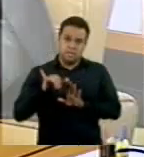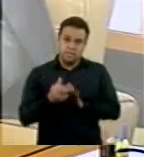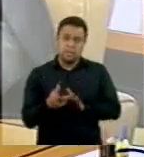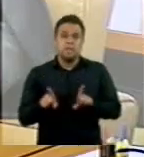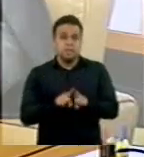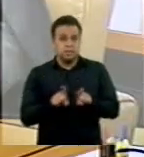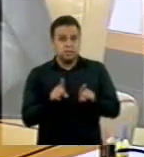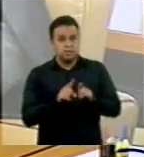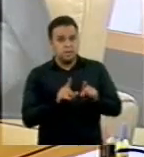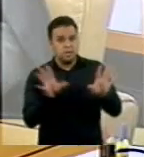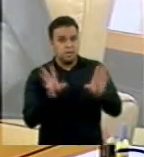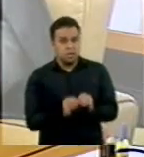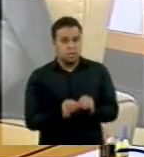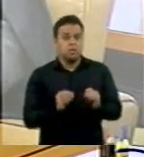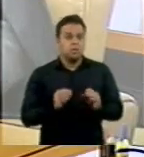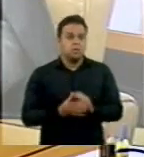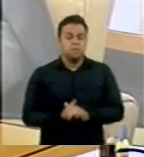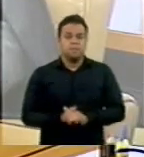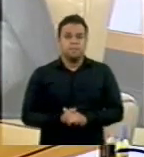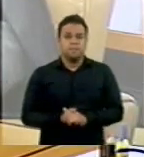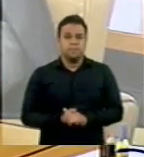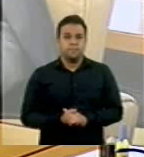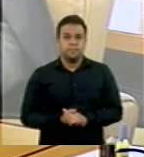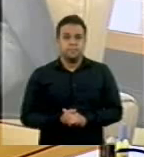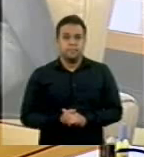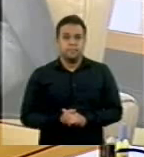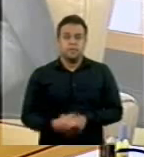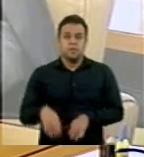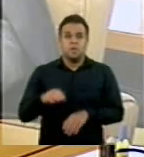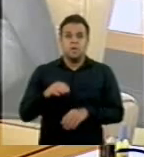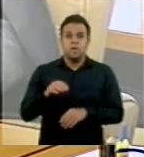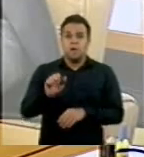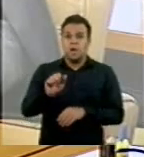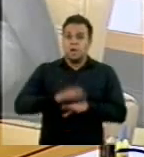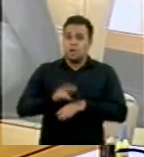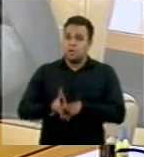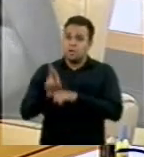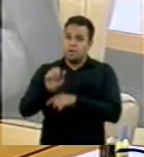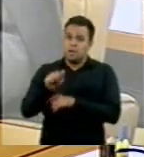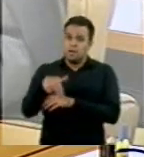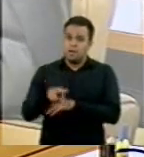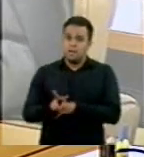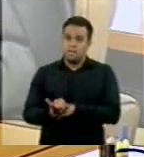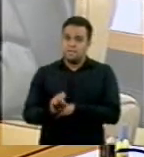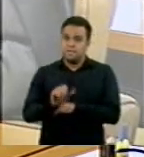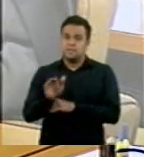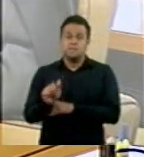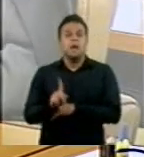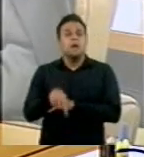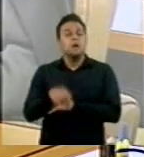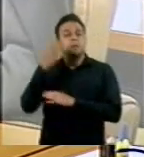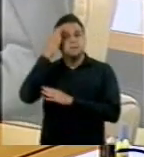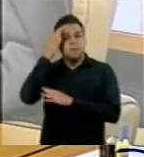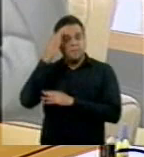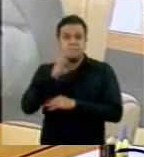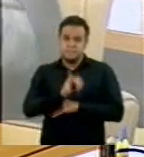resolução colegiada da Anvisa. A questão está em saber se